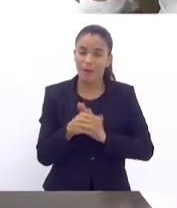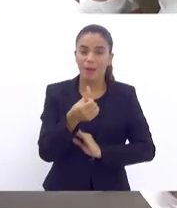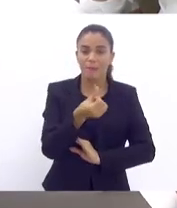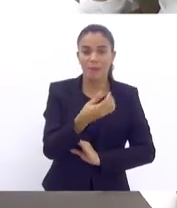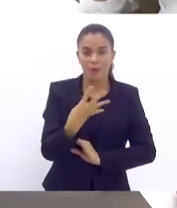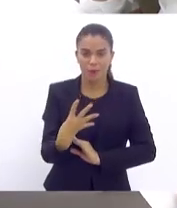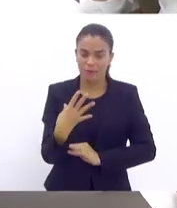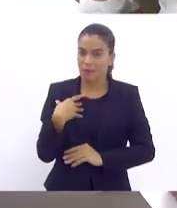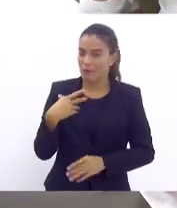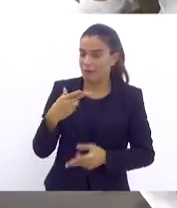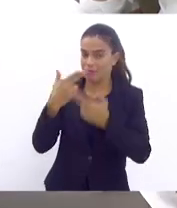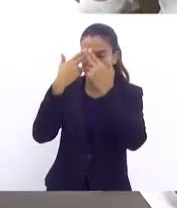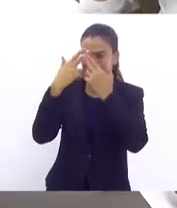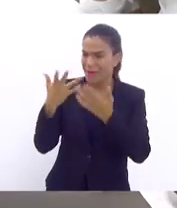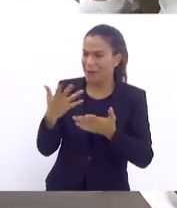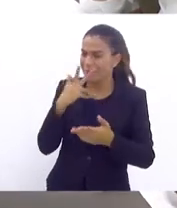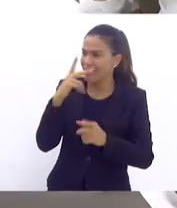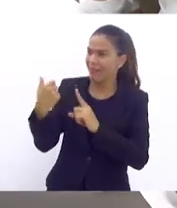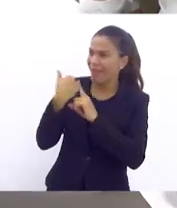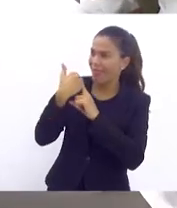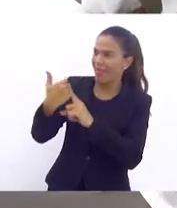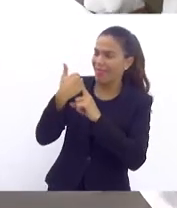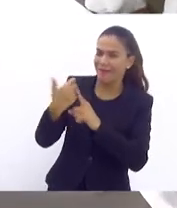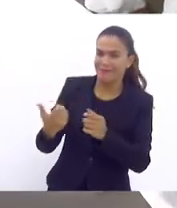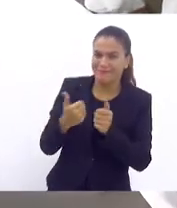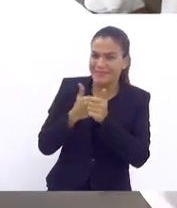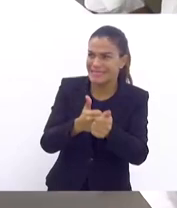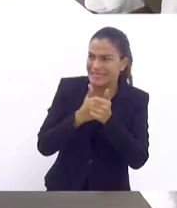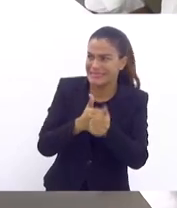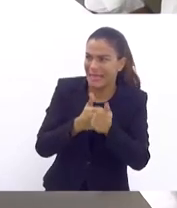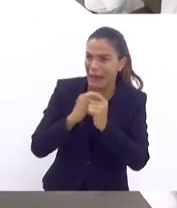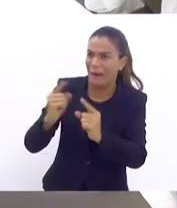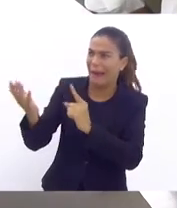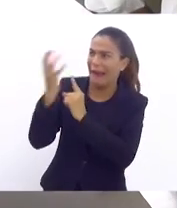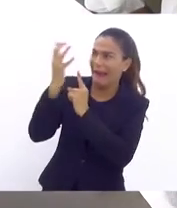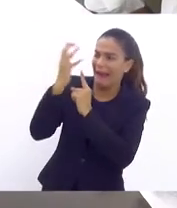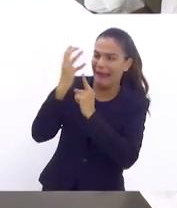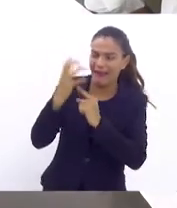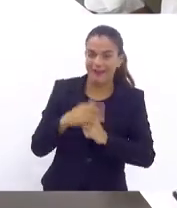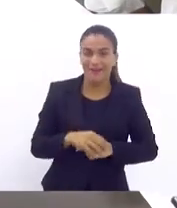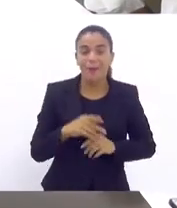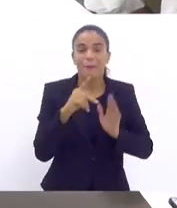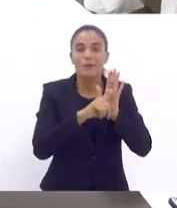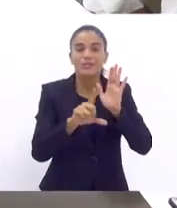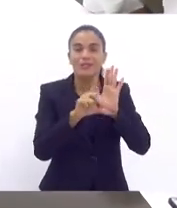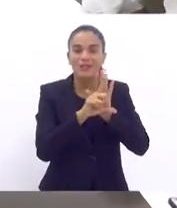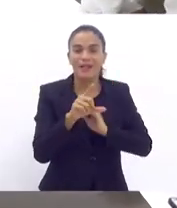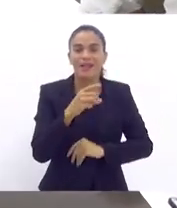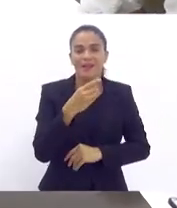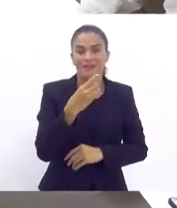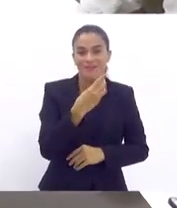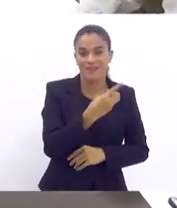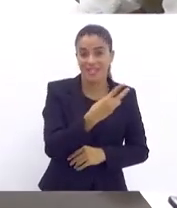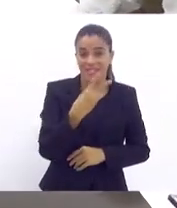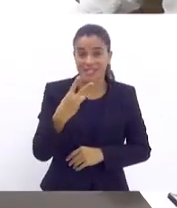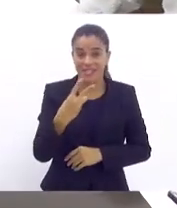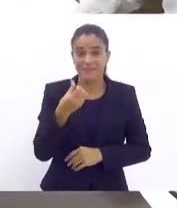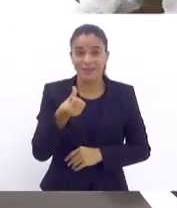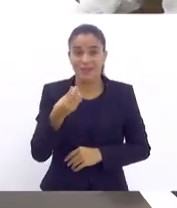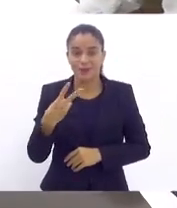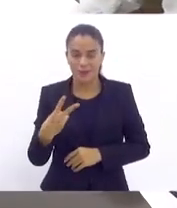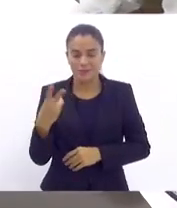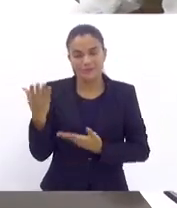frustrando mais uma vez é perseguição deputada projeto de lei 62 de 23 de autoria da deputada